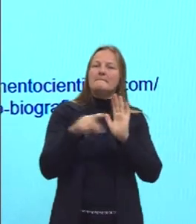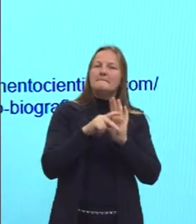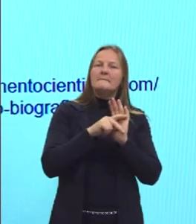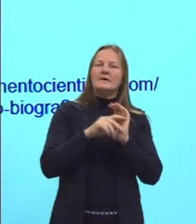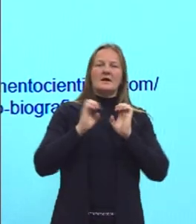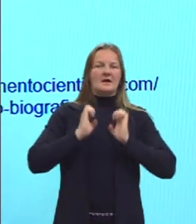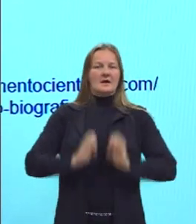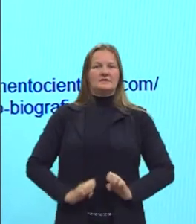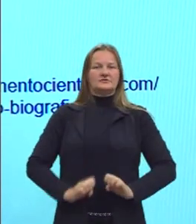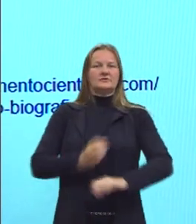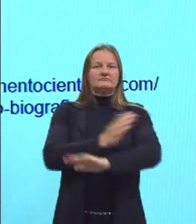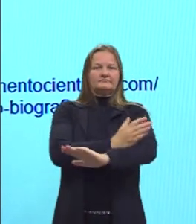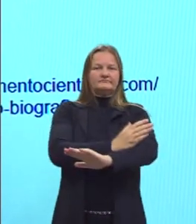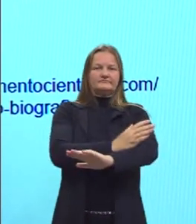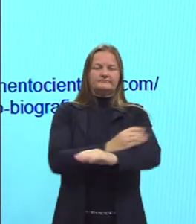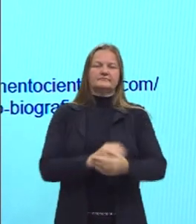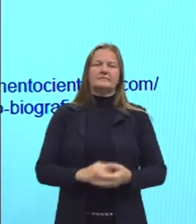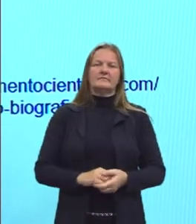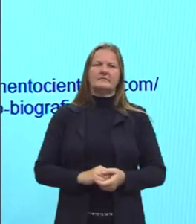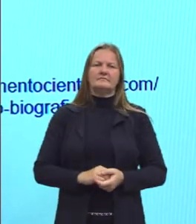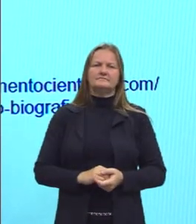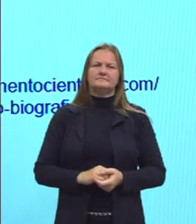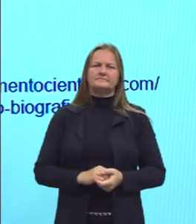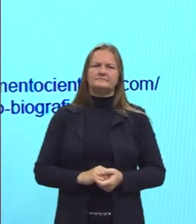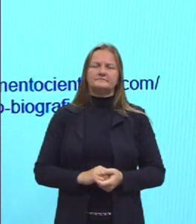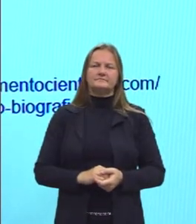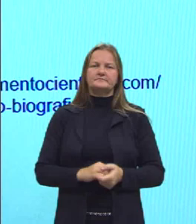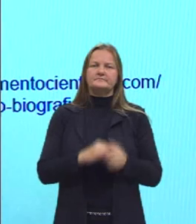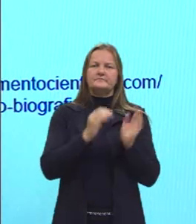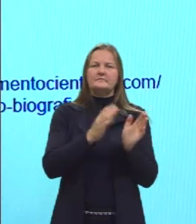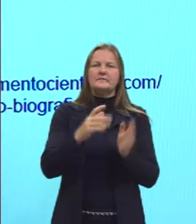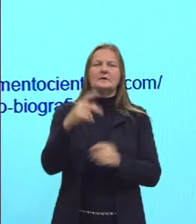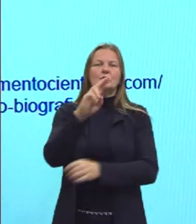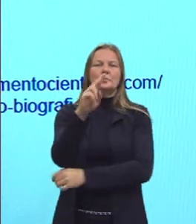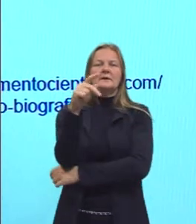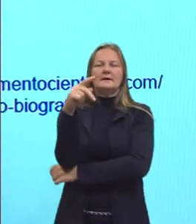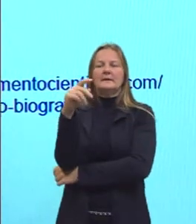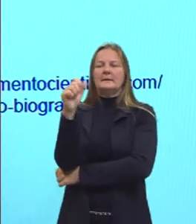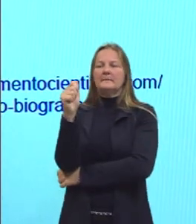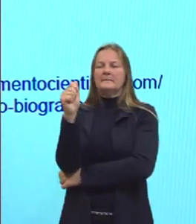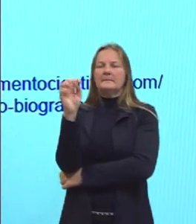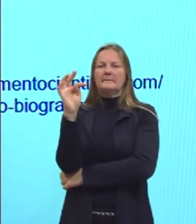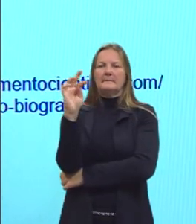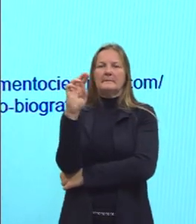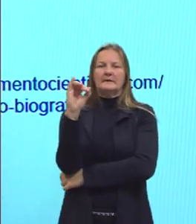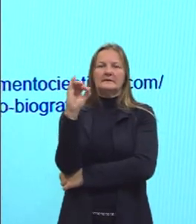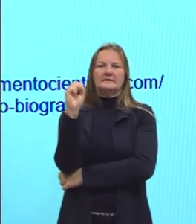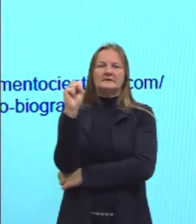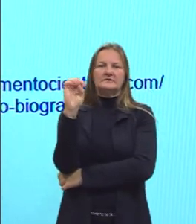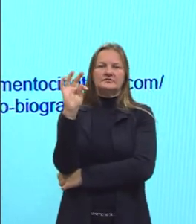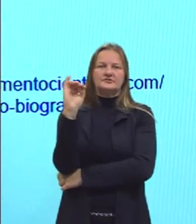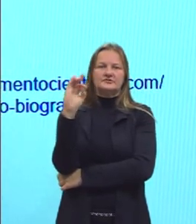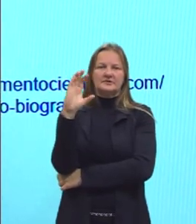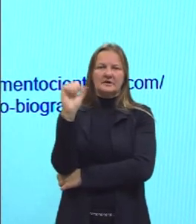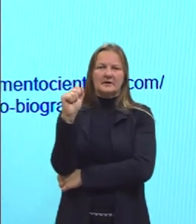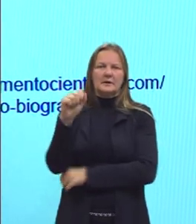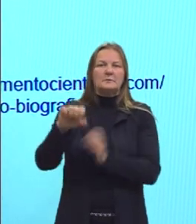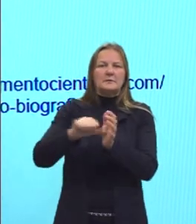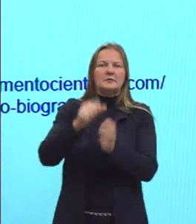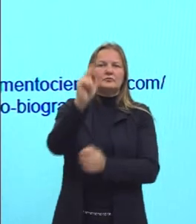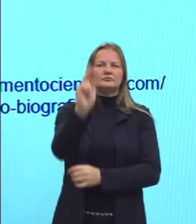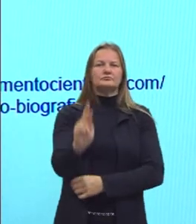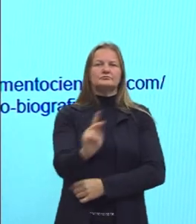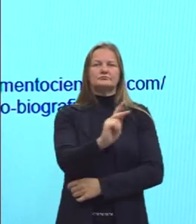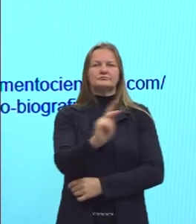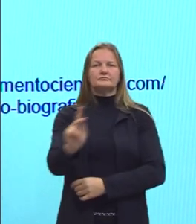ética na Idade Média ele faz parte ali do período da patrística e primeiros padres da igreja que vão falar e vão